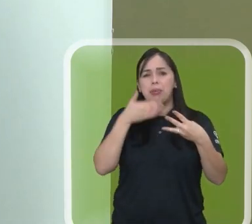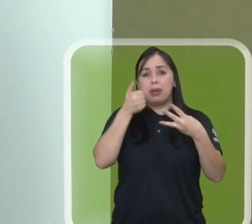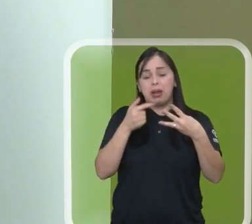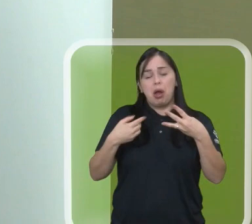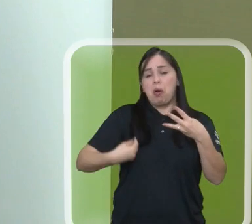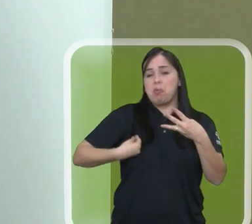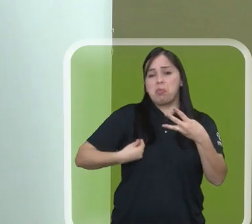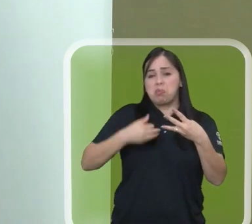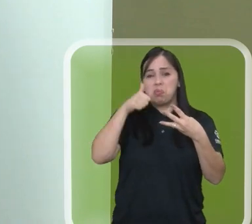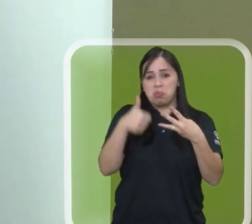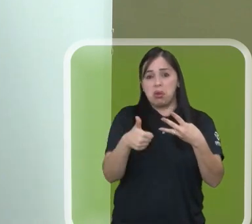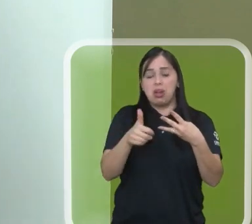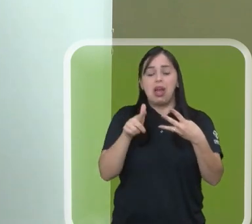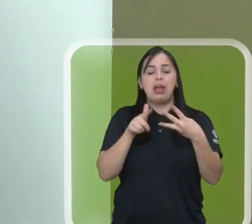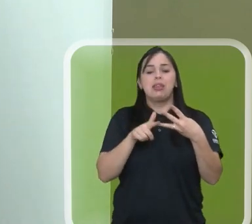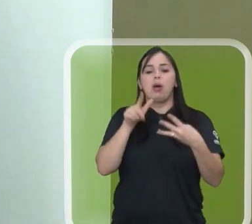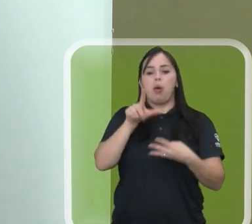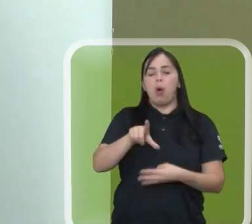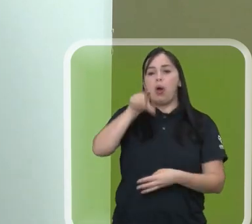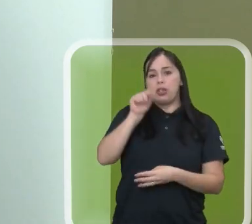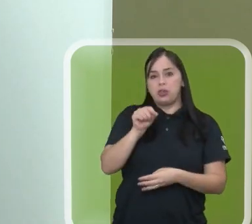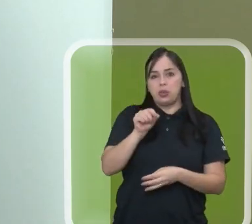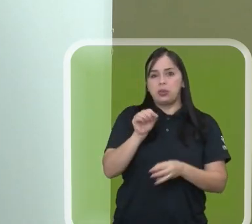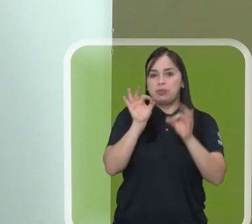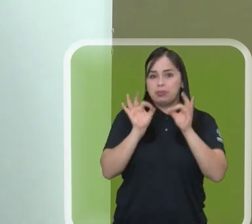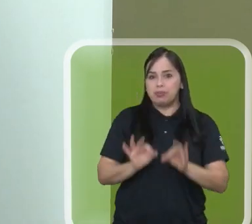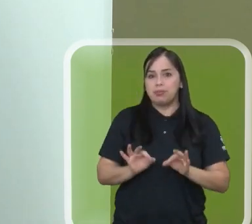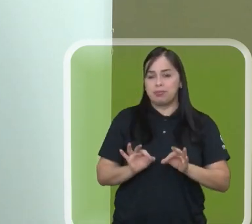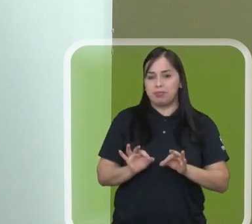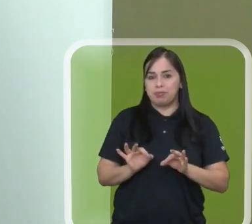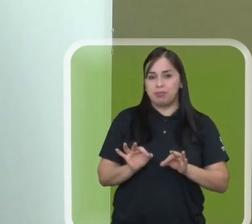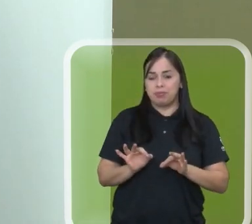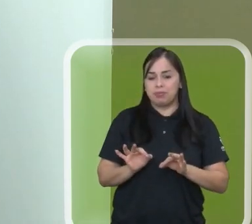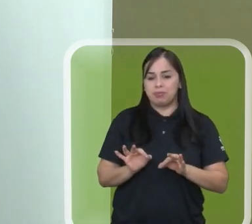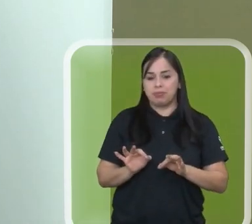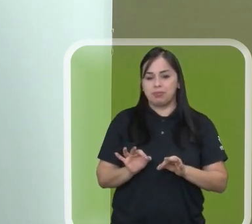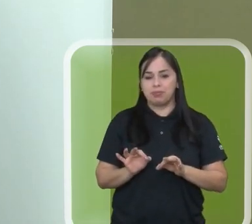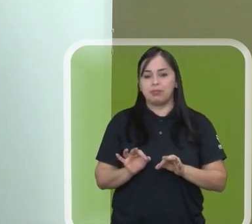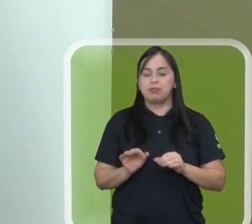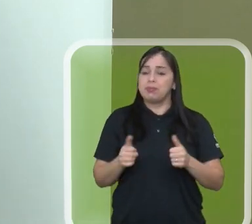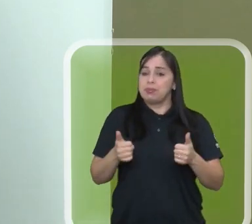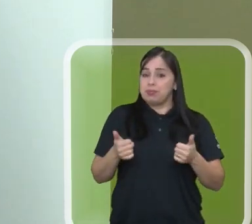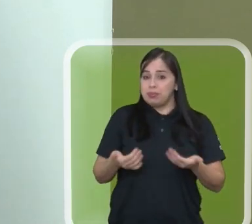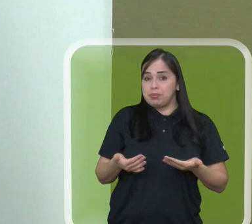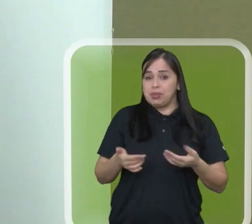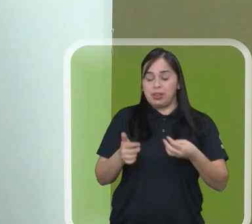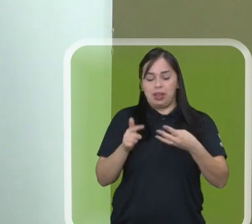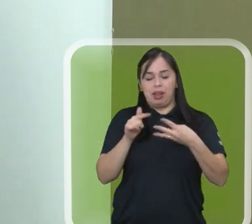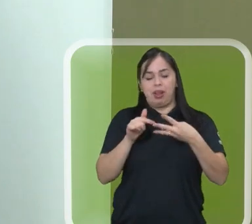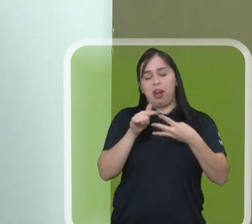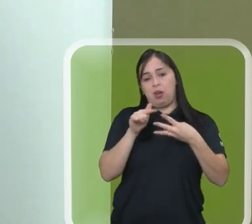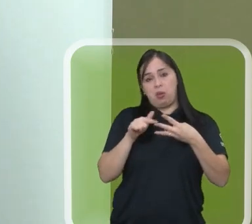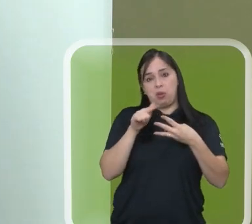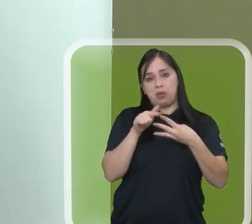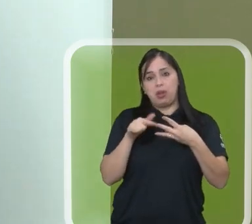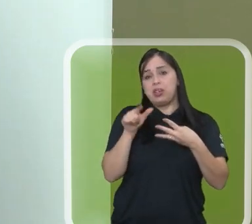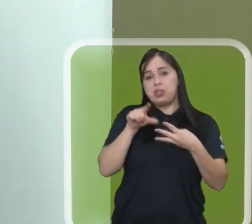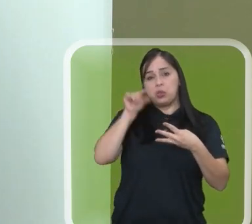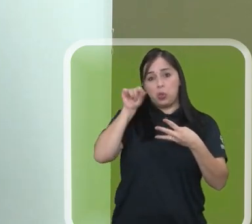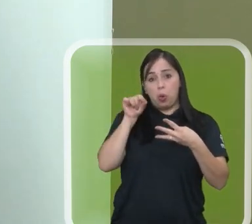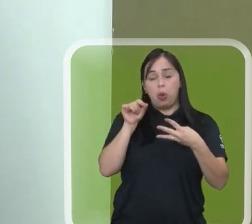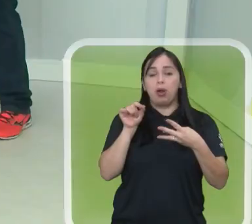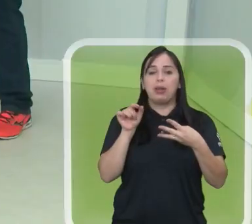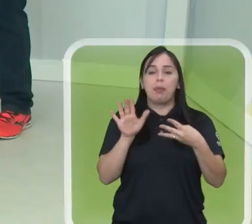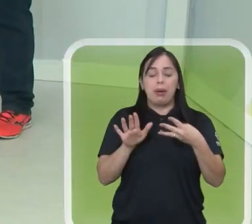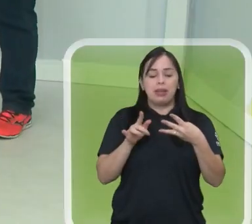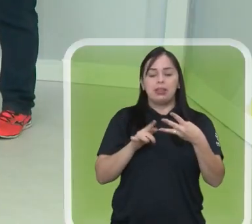momento. Então a escolha foi feita dessa forma, né? Tinha ele mais 2 opções. Ele veio porque